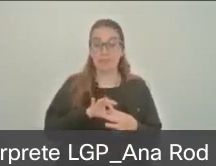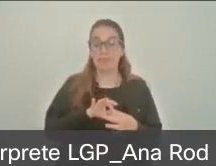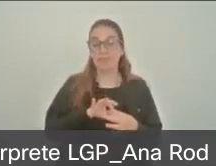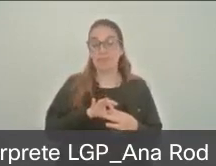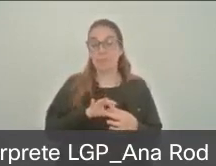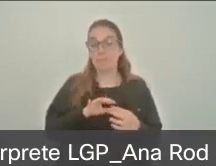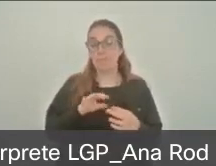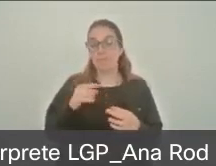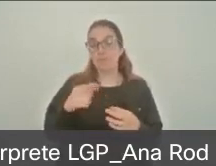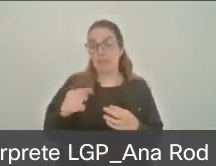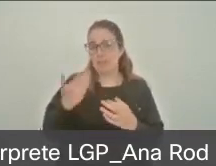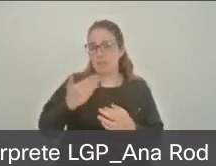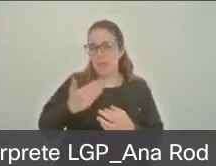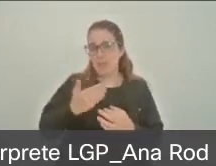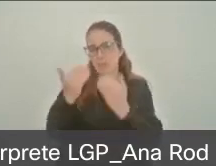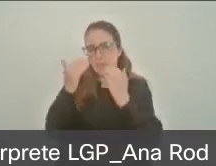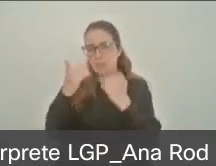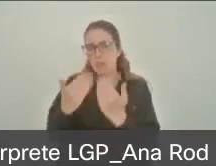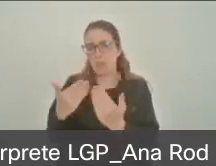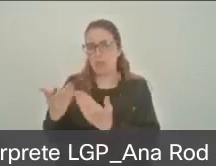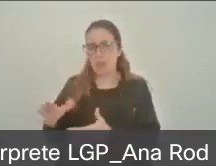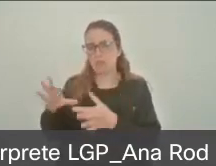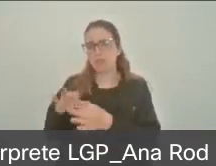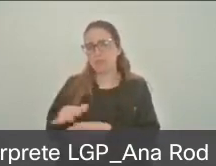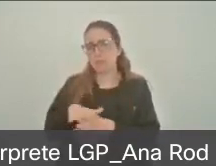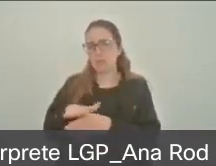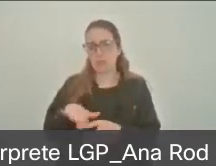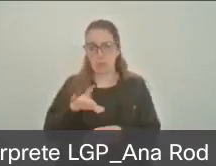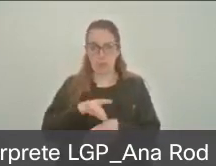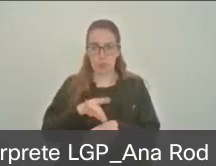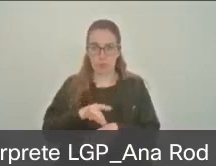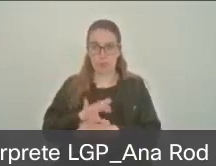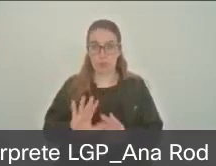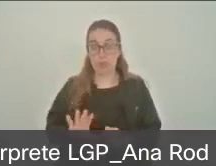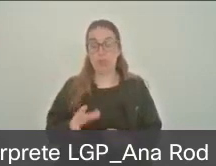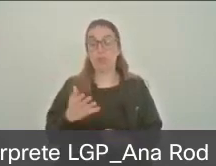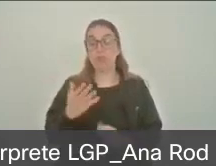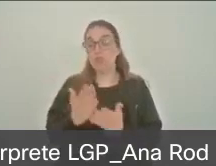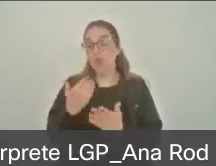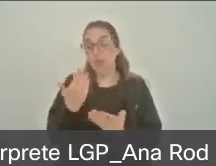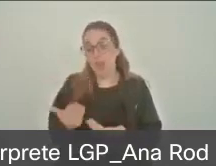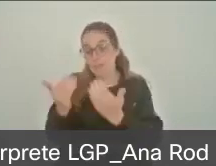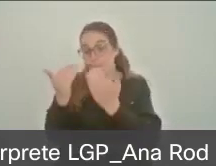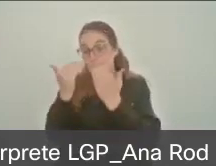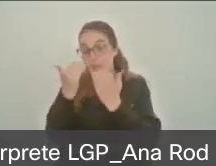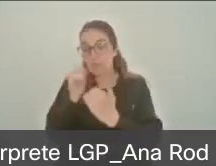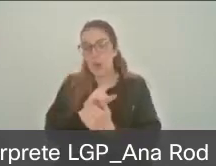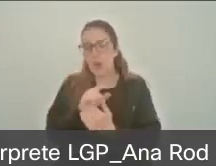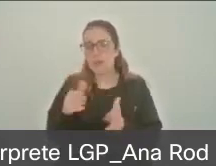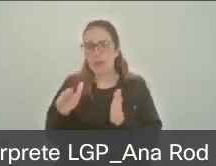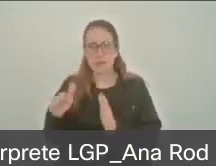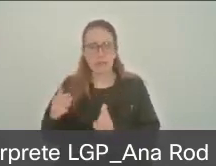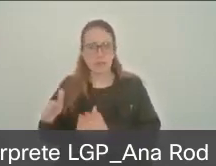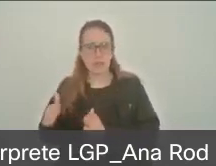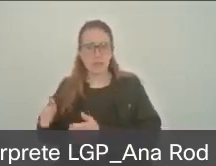informado adequadamente e em tempo razoável sobre a situação do doente, sendo que esse dever de informação deve ser prestado em todas as fases